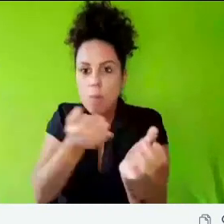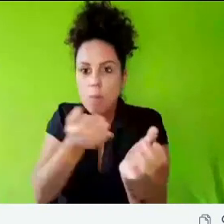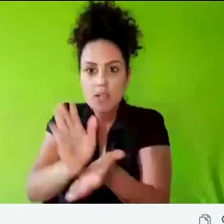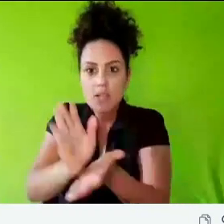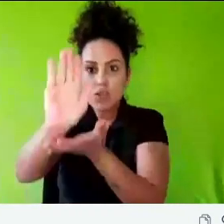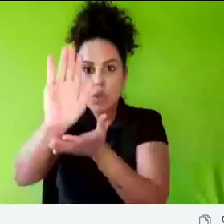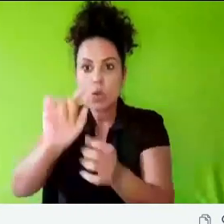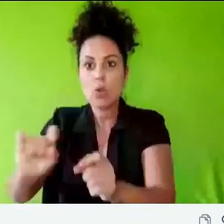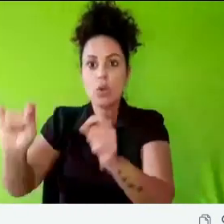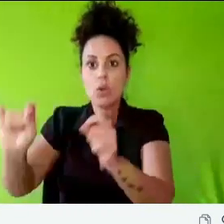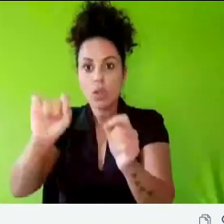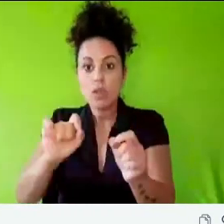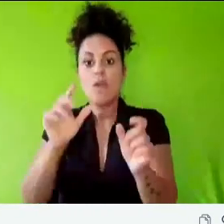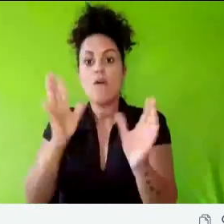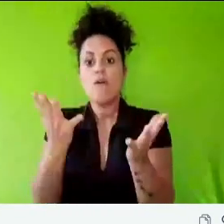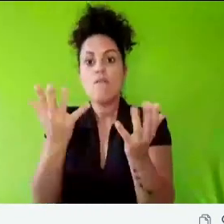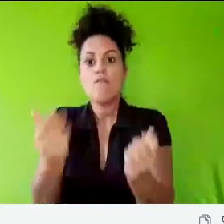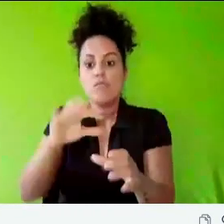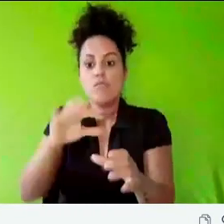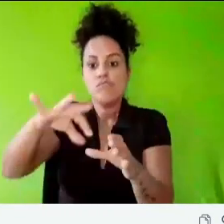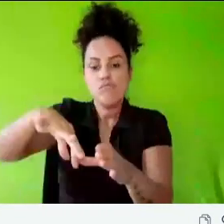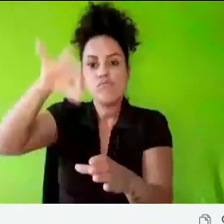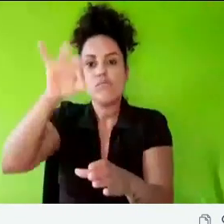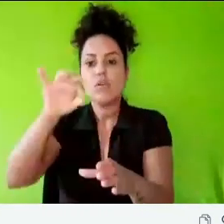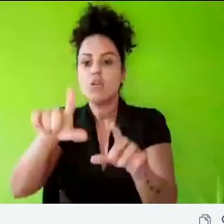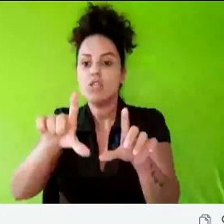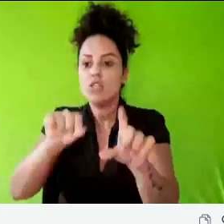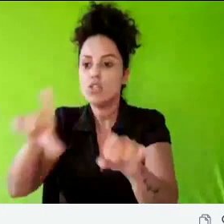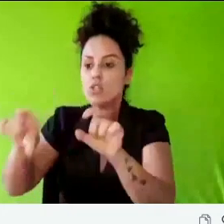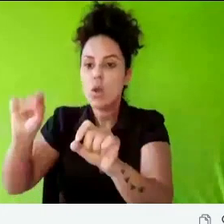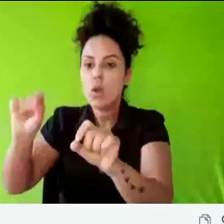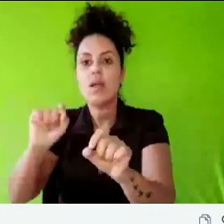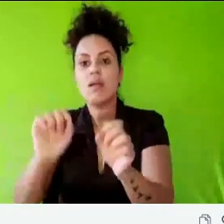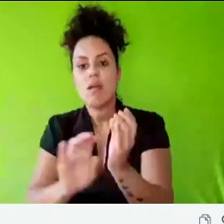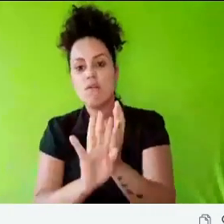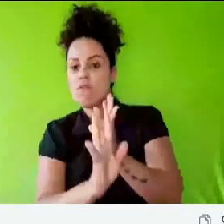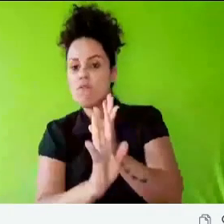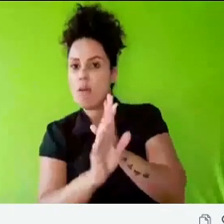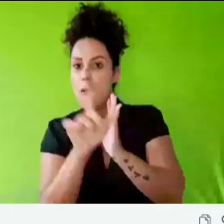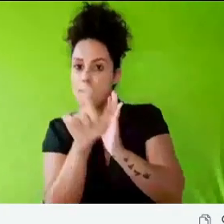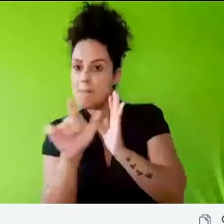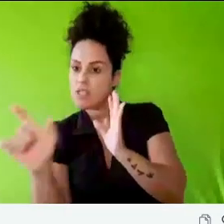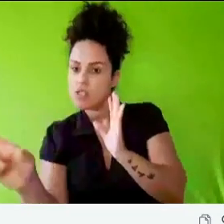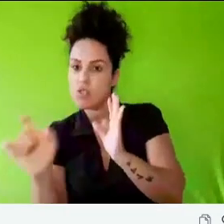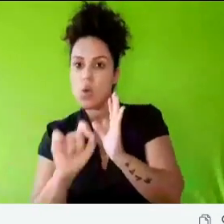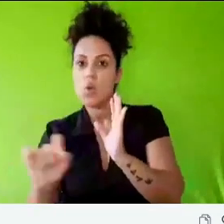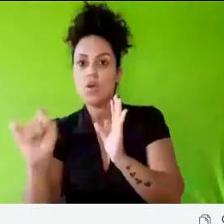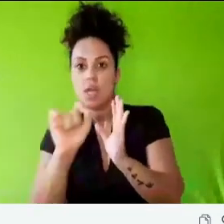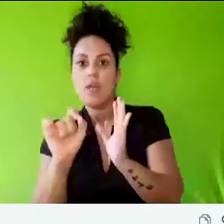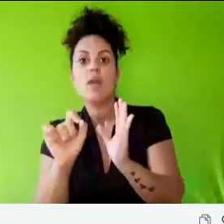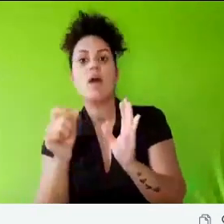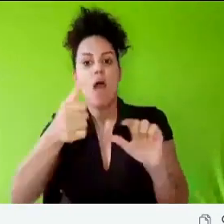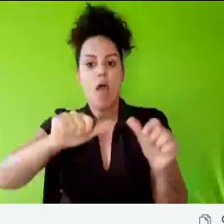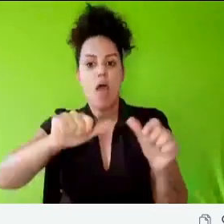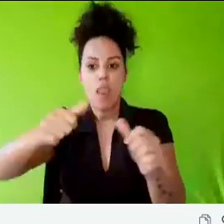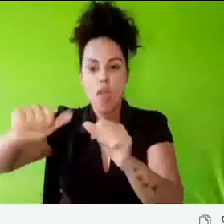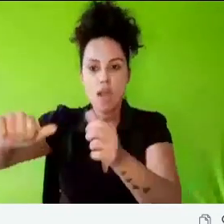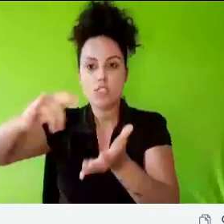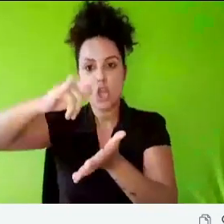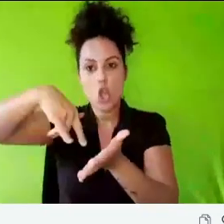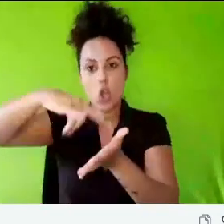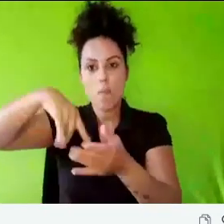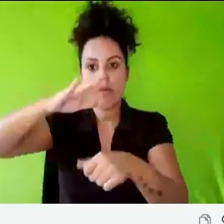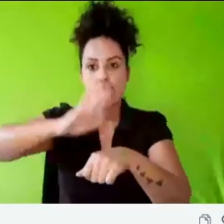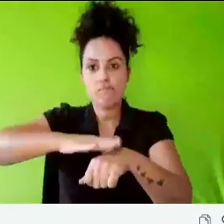compor a lista da qual serão convocados os estudantes para a realização da análise da documentação.